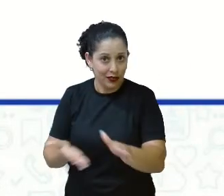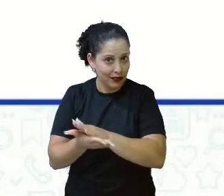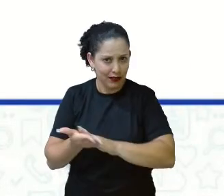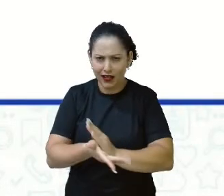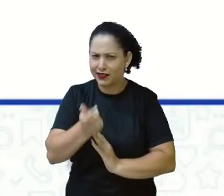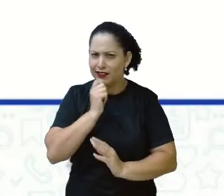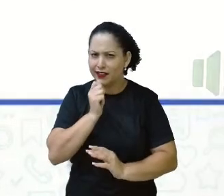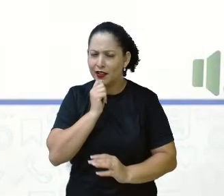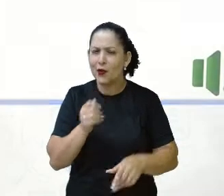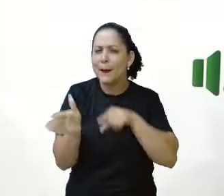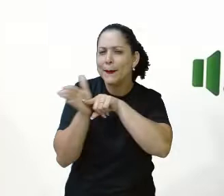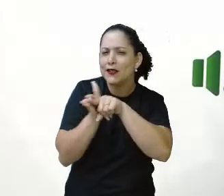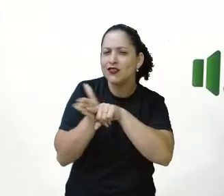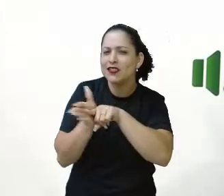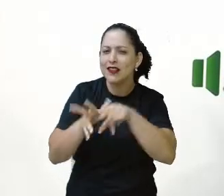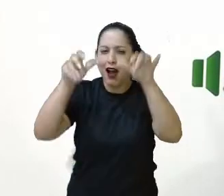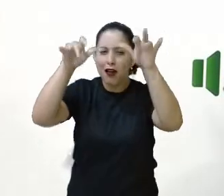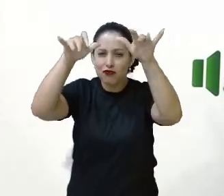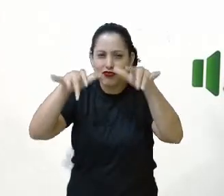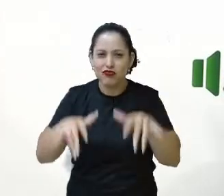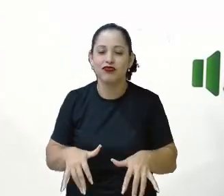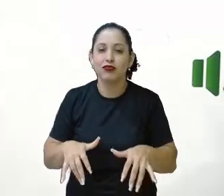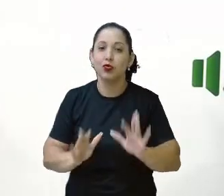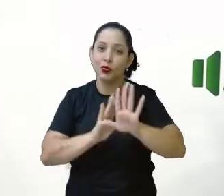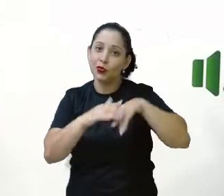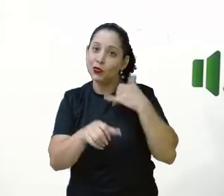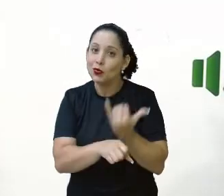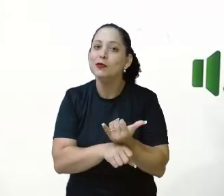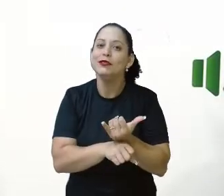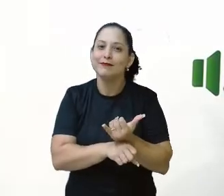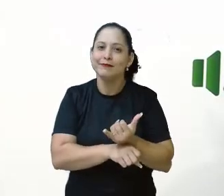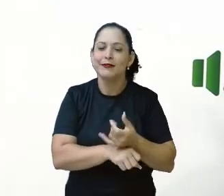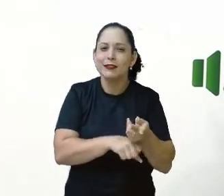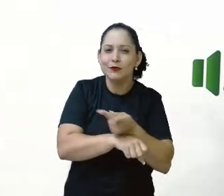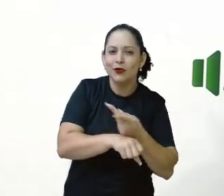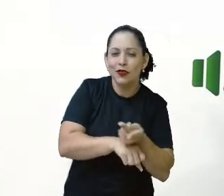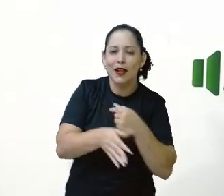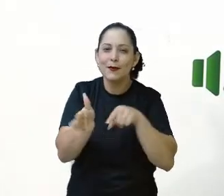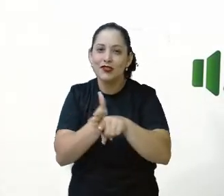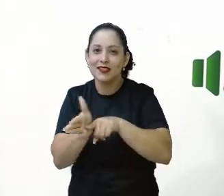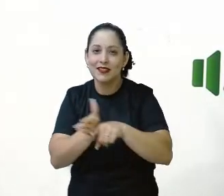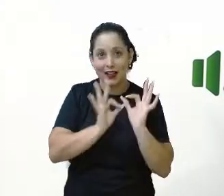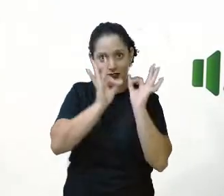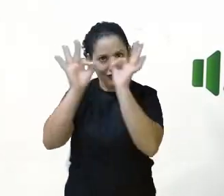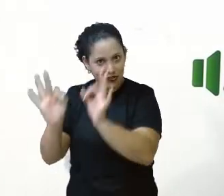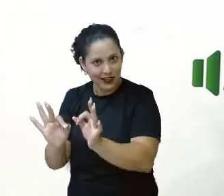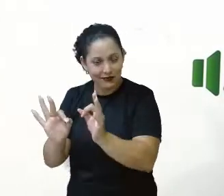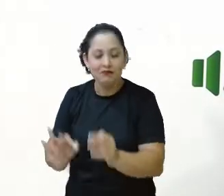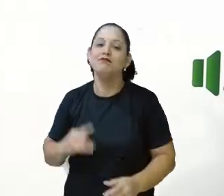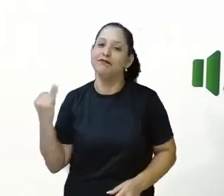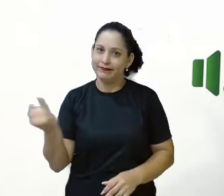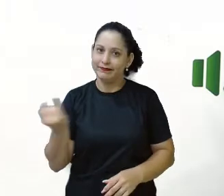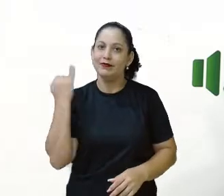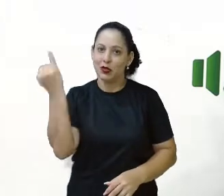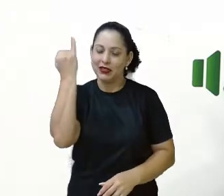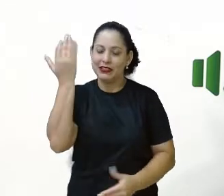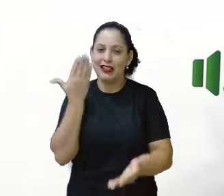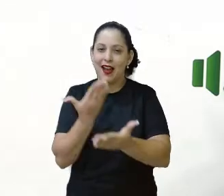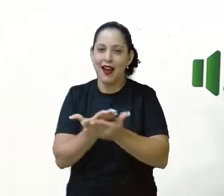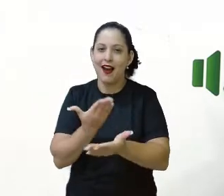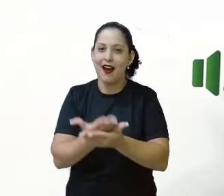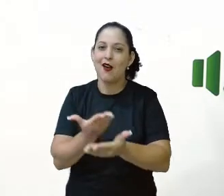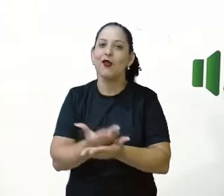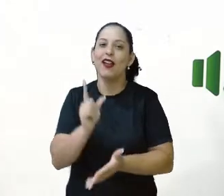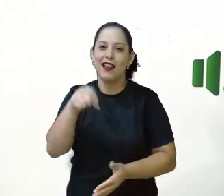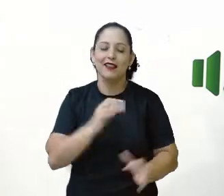no repositório ou no YouTube e assistir a aula passada, viu, gente? Que vale a pena. Tá uma aula